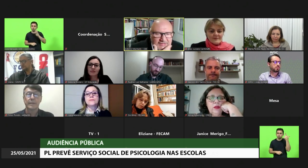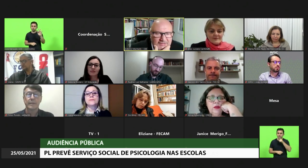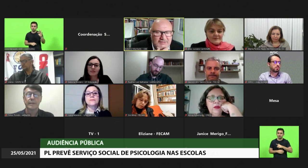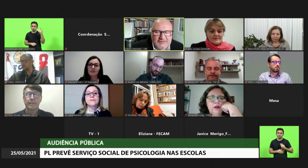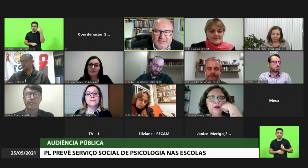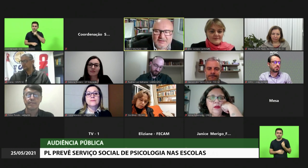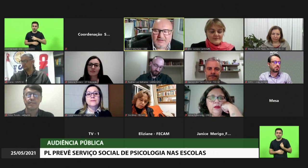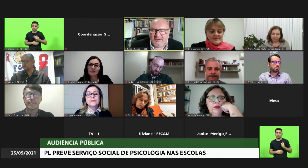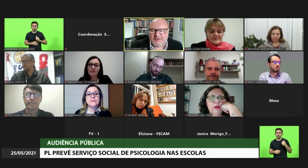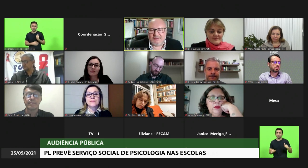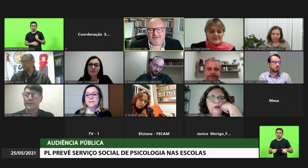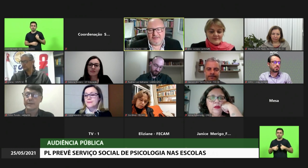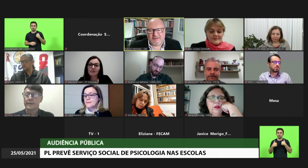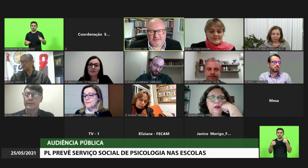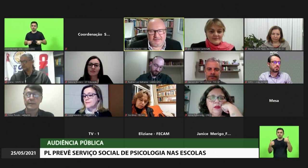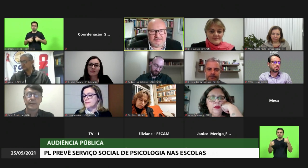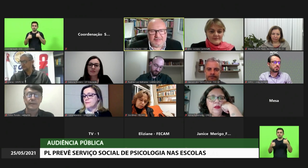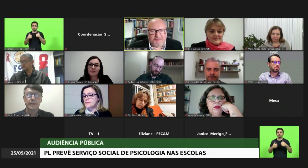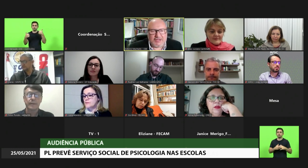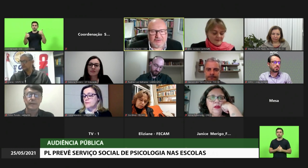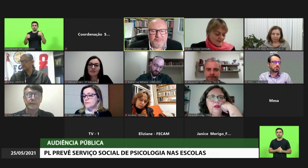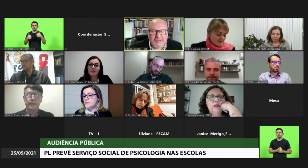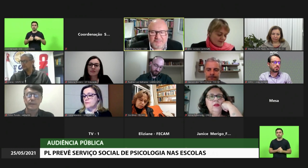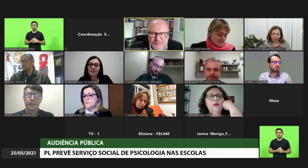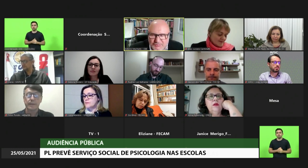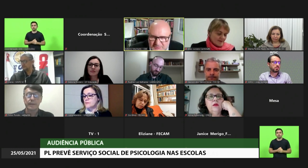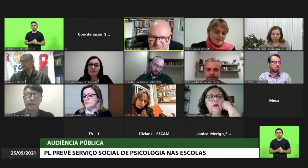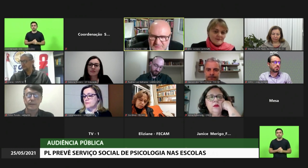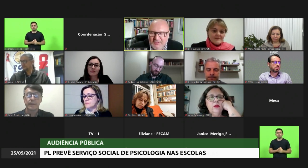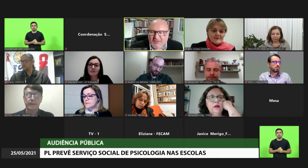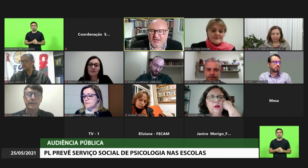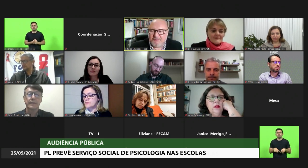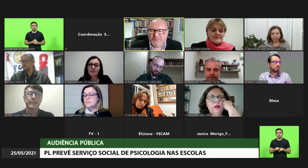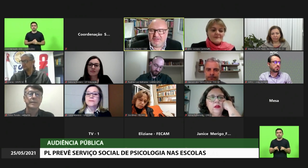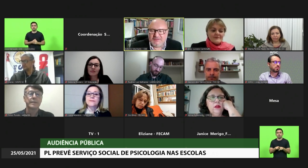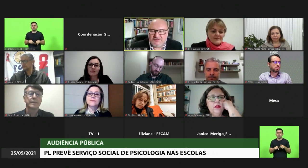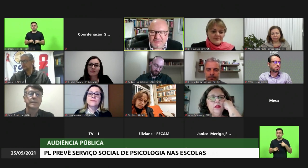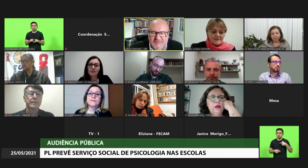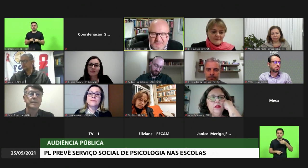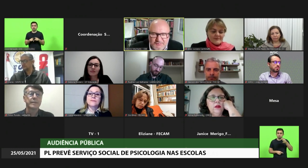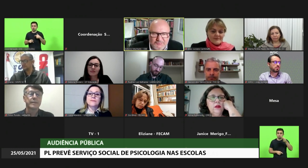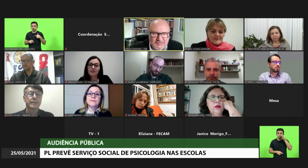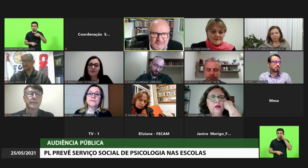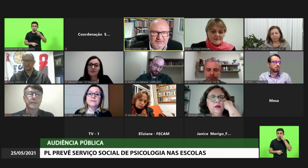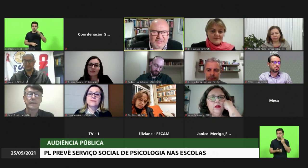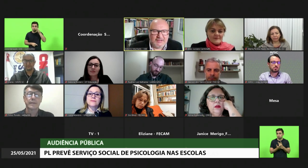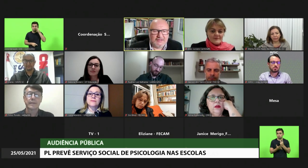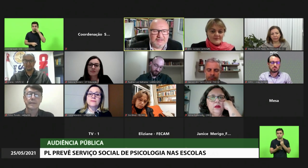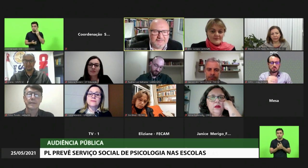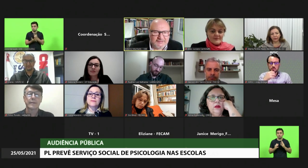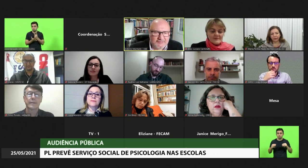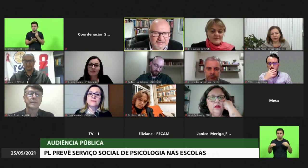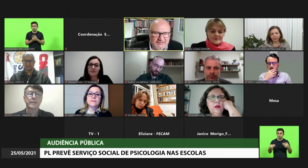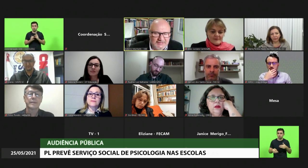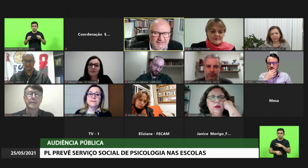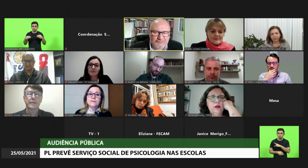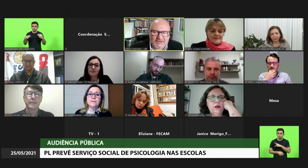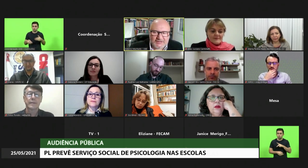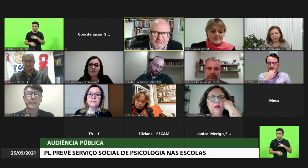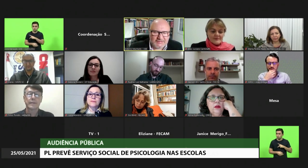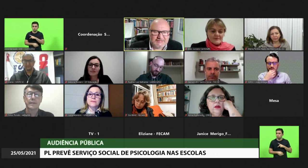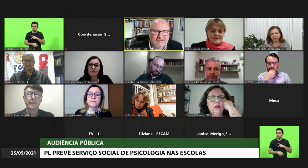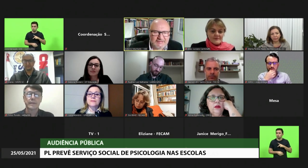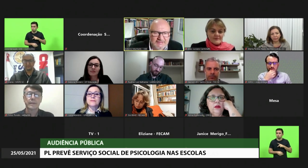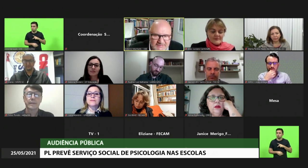melhor. Então, reitero aqui, até porque acompanhei muito isso, a importância que o Ministério Público teve na vida